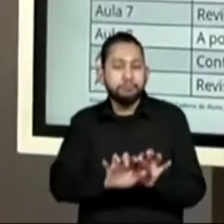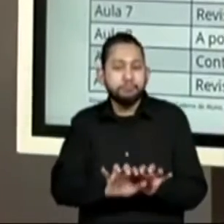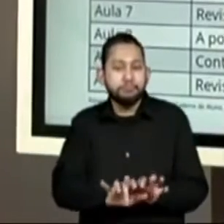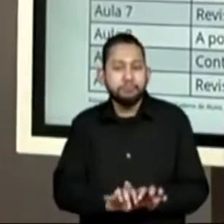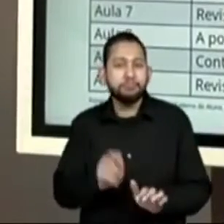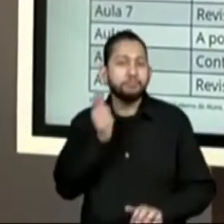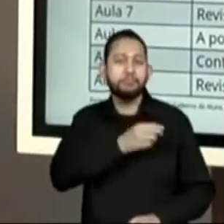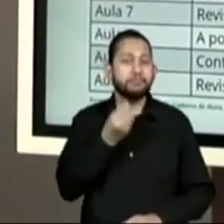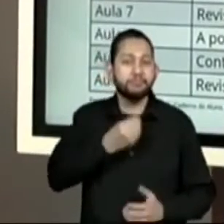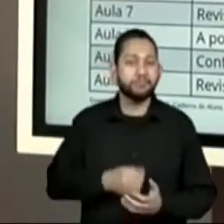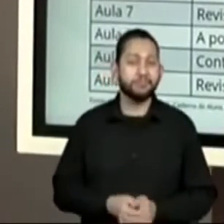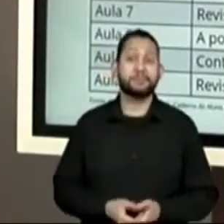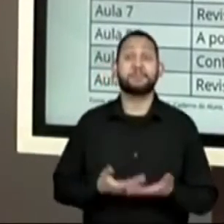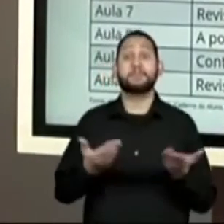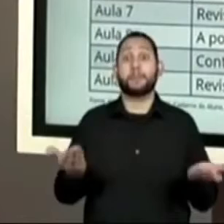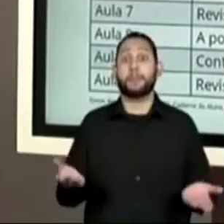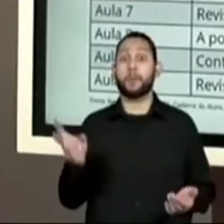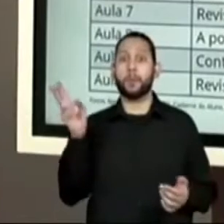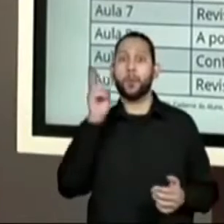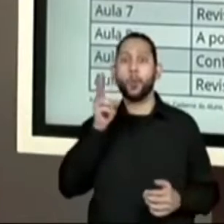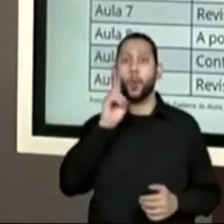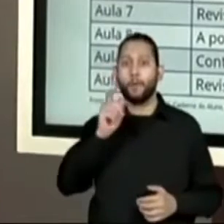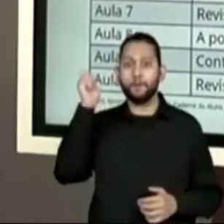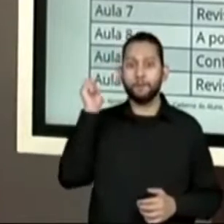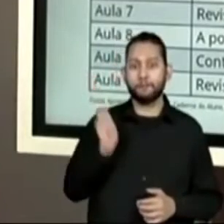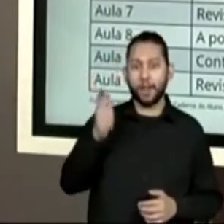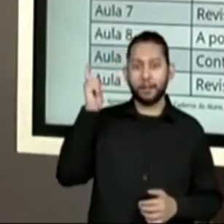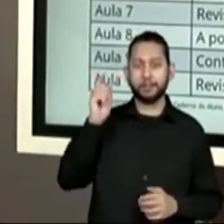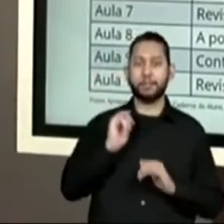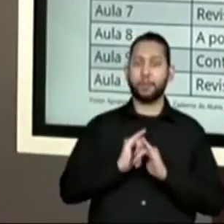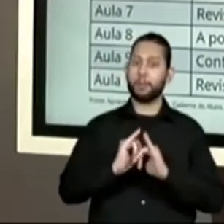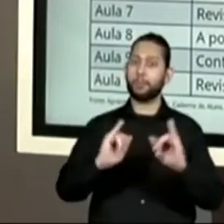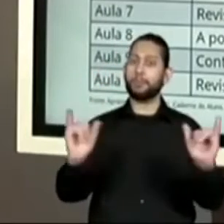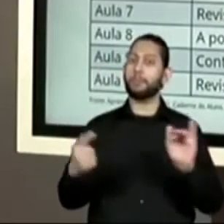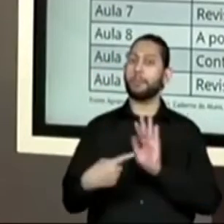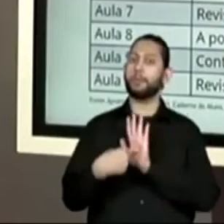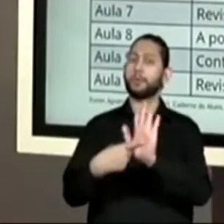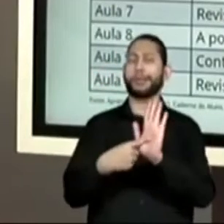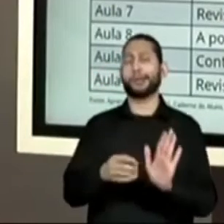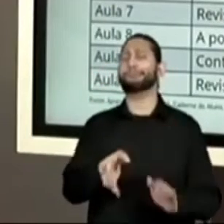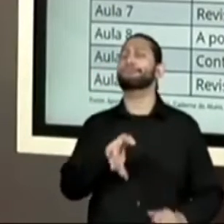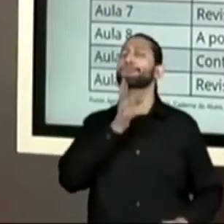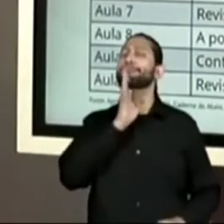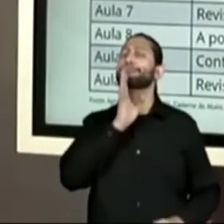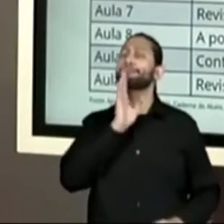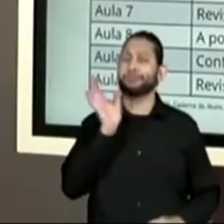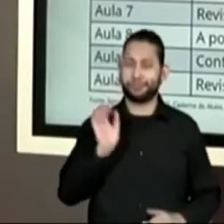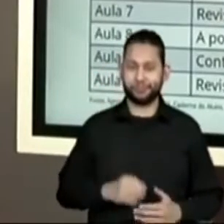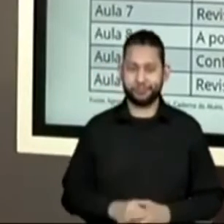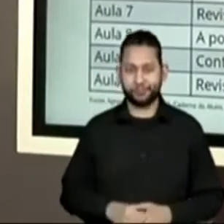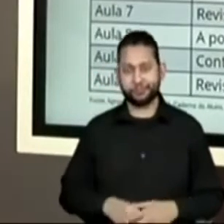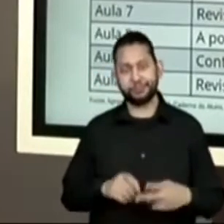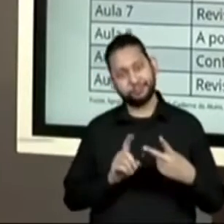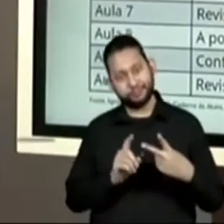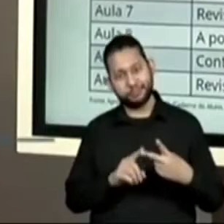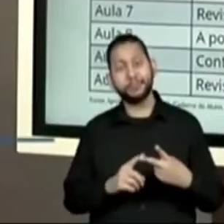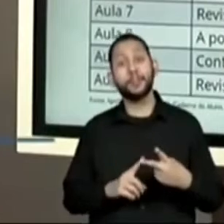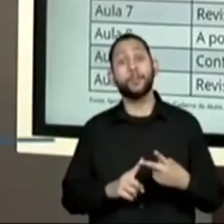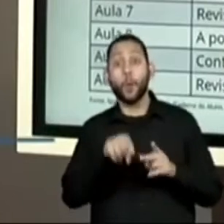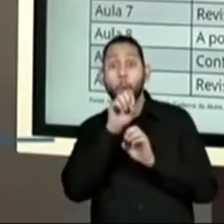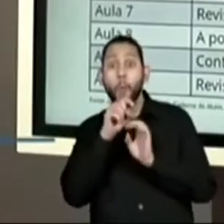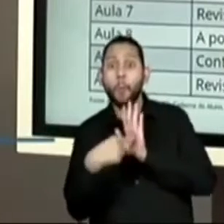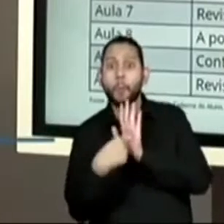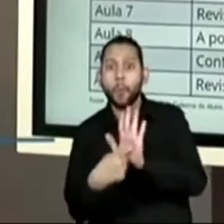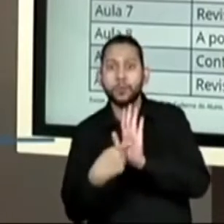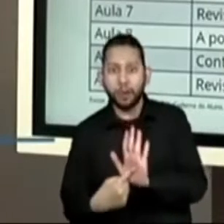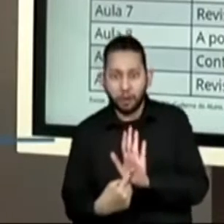vamos conhecer um conto, para quem ainda não conhece, mas já é um conto conhecido. Vamos trabalhar esse conto, vamos